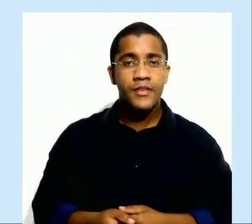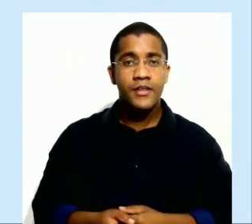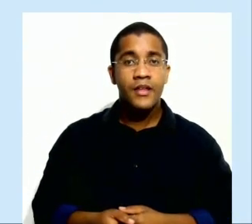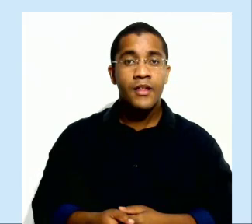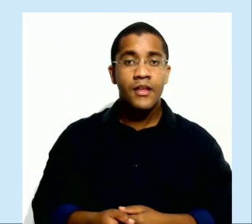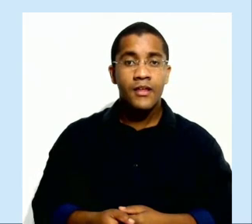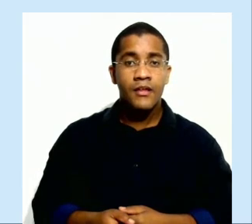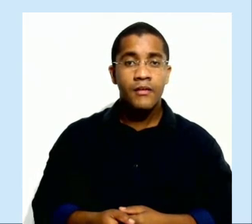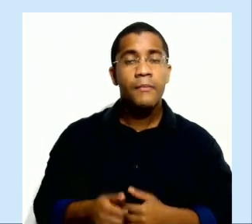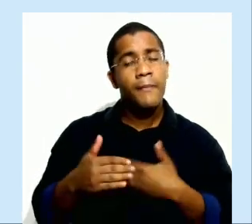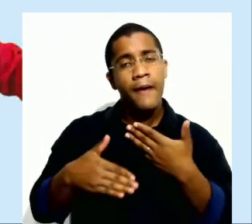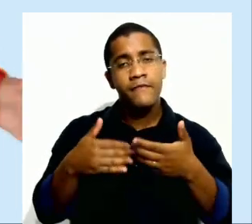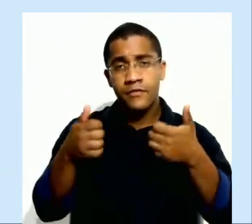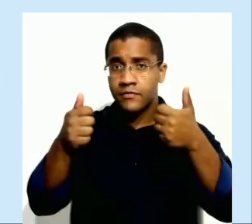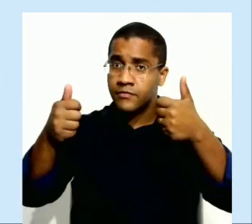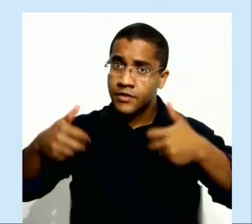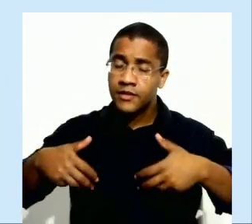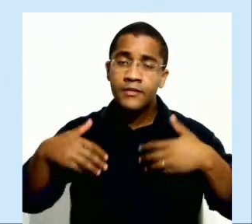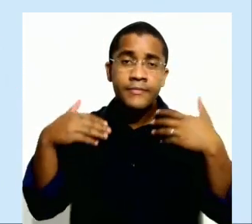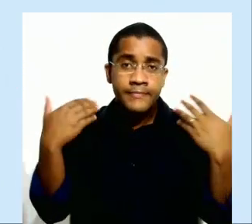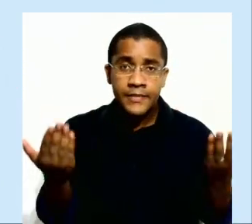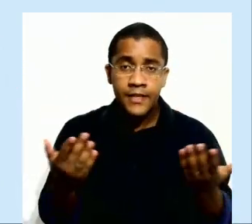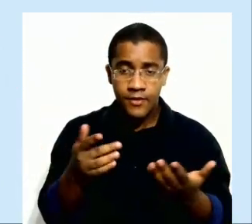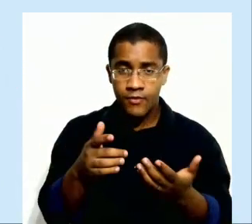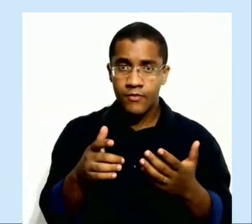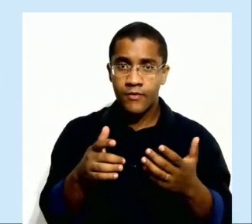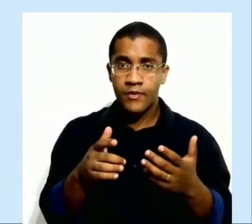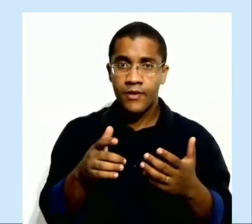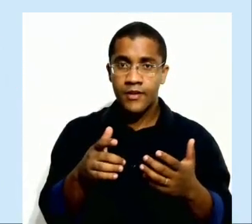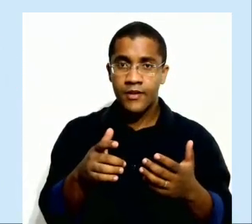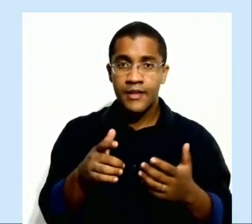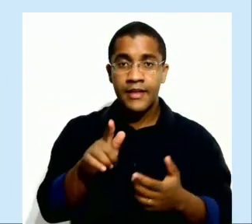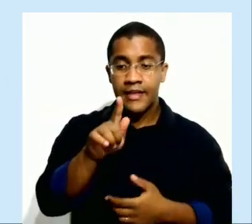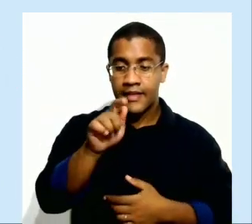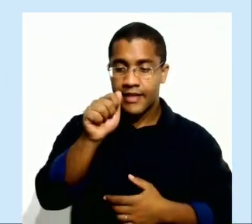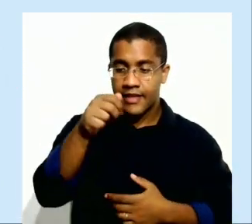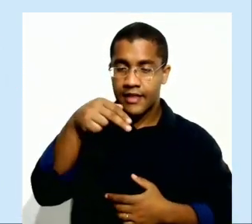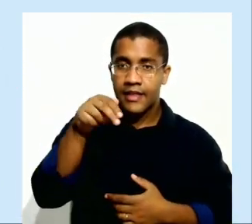né, do Império de Mali, né? Então, Gana